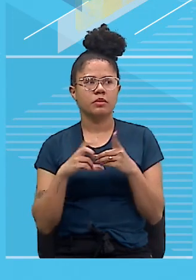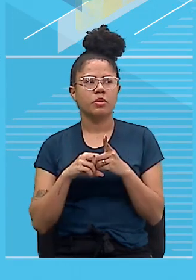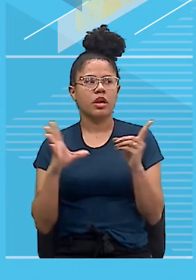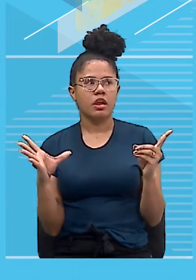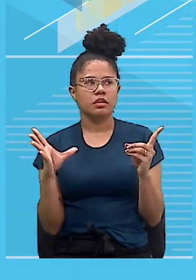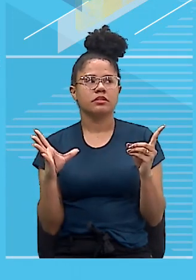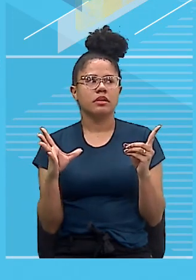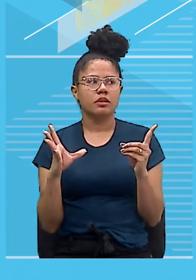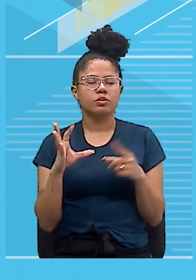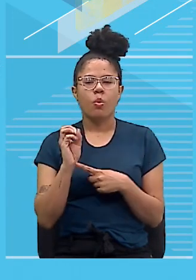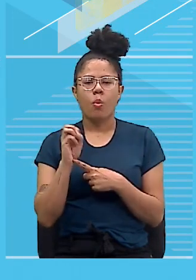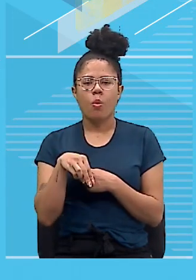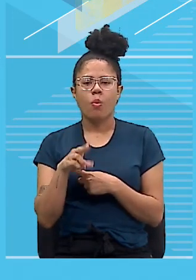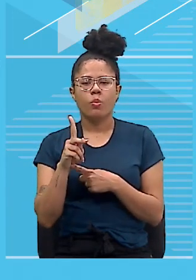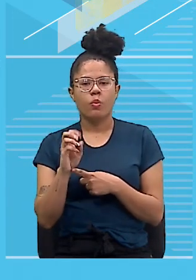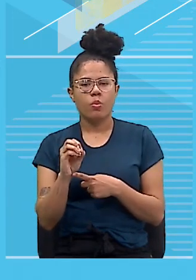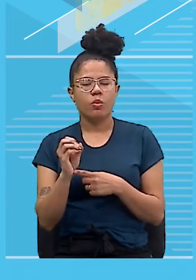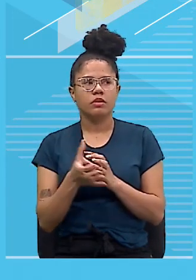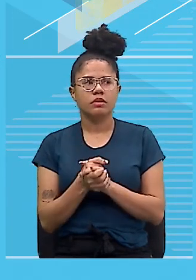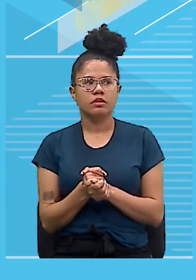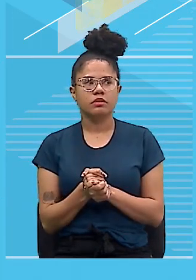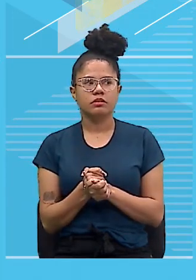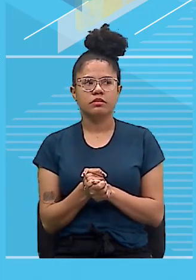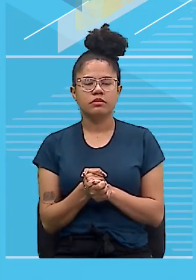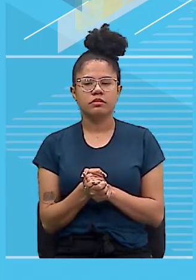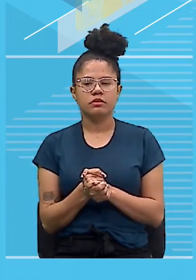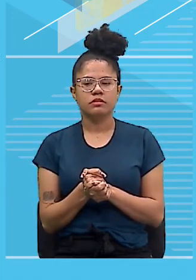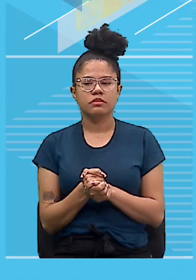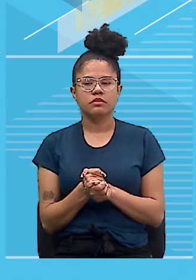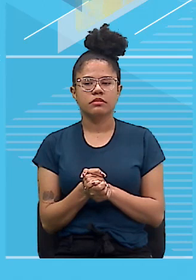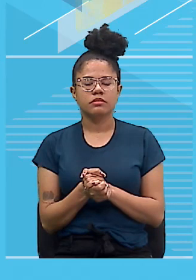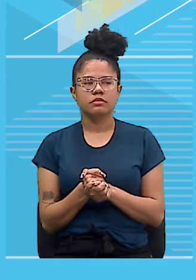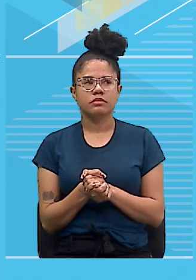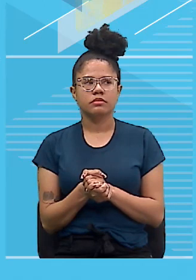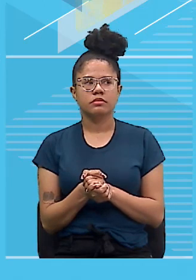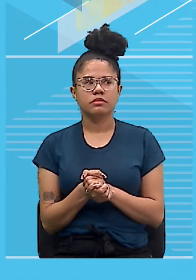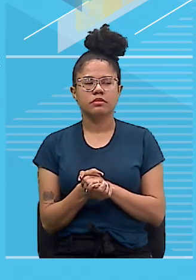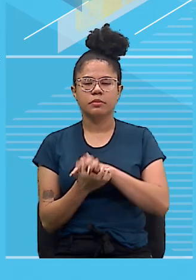Congo aqui bem no centro da África Olha aí